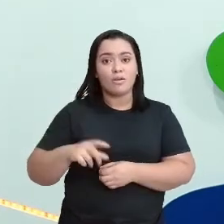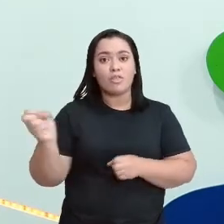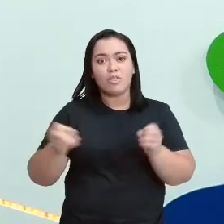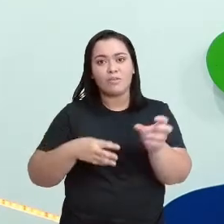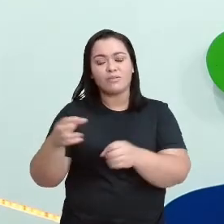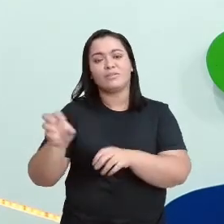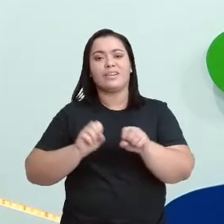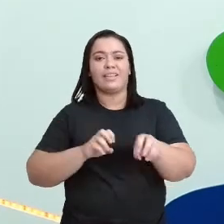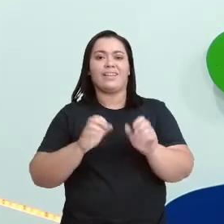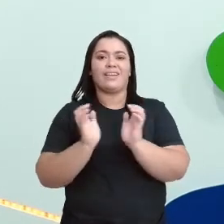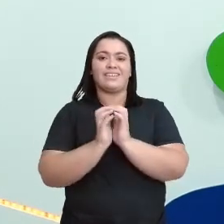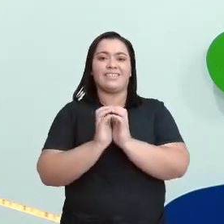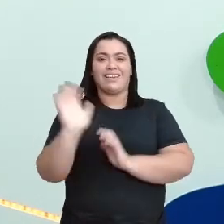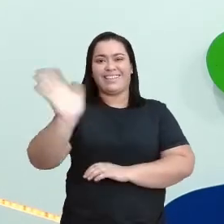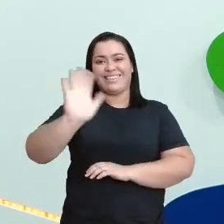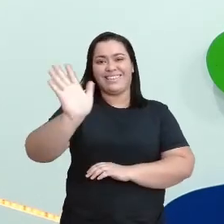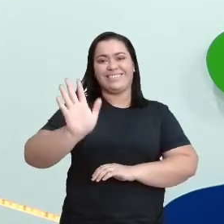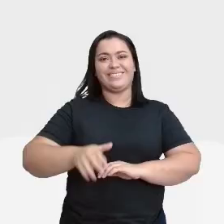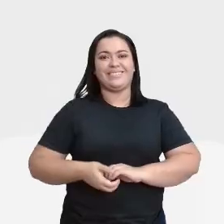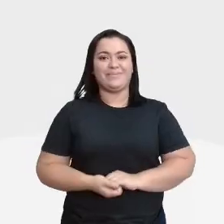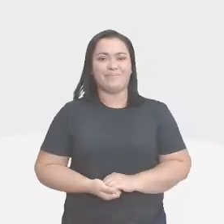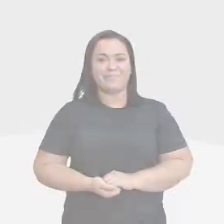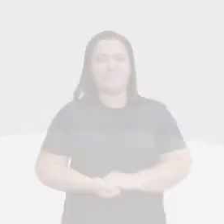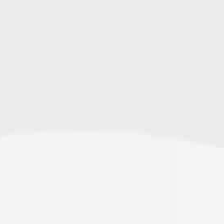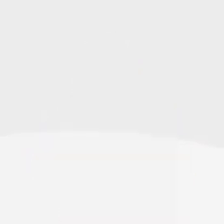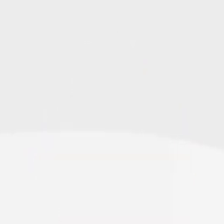Educa Recife. Até já!